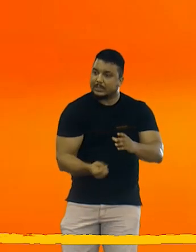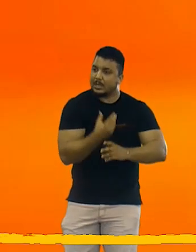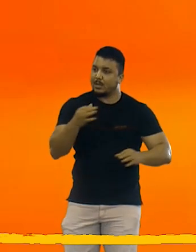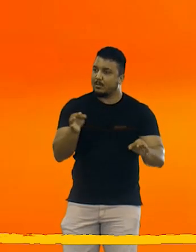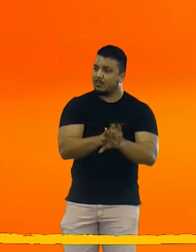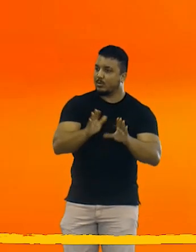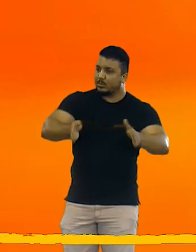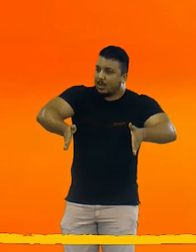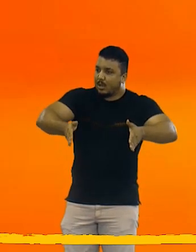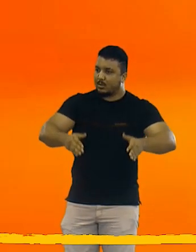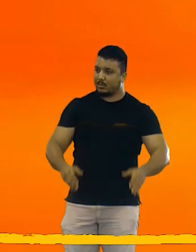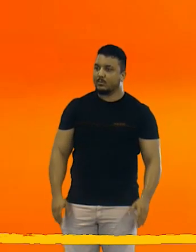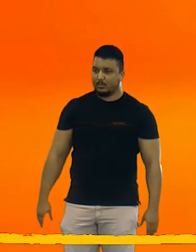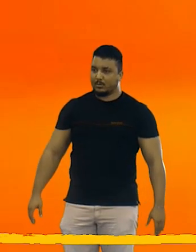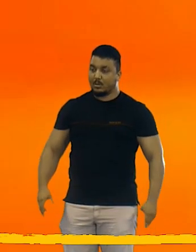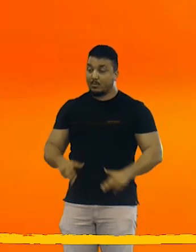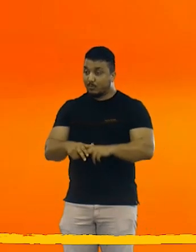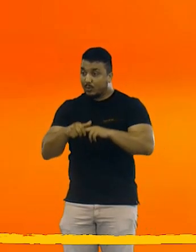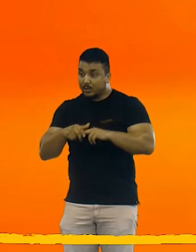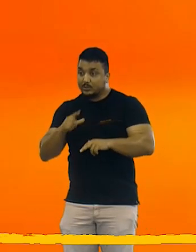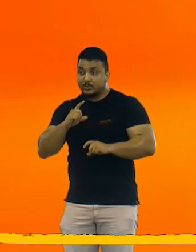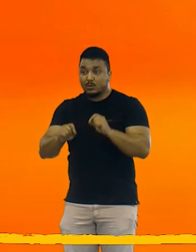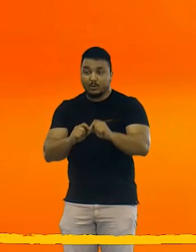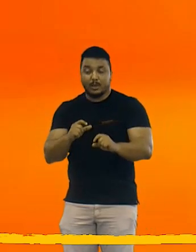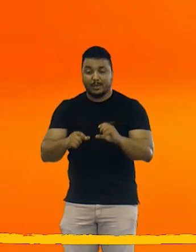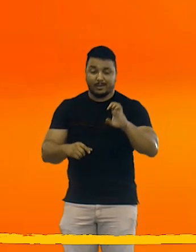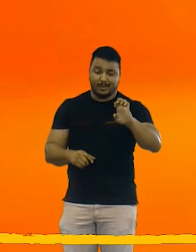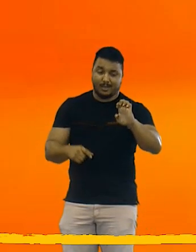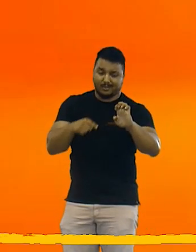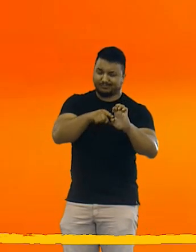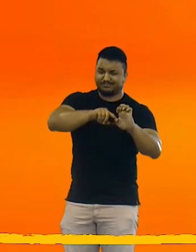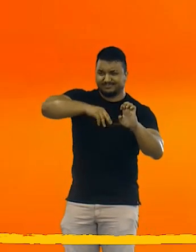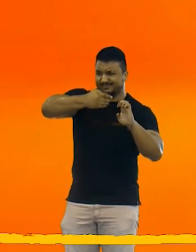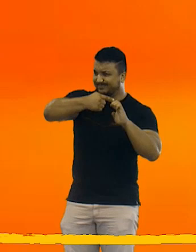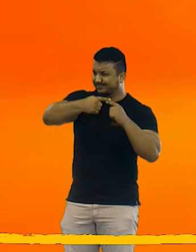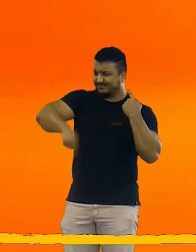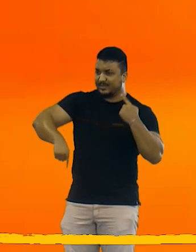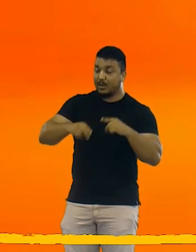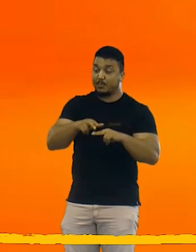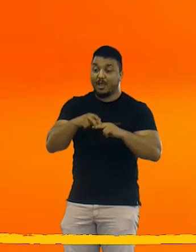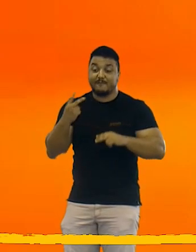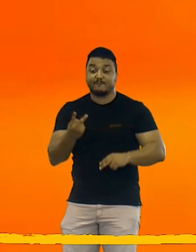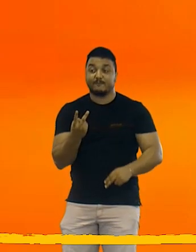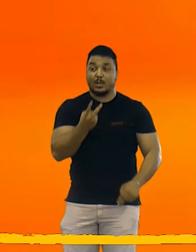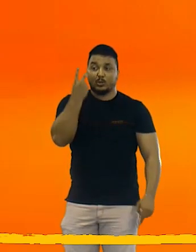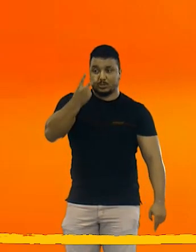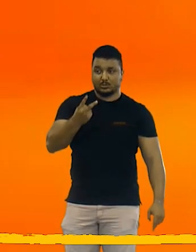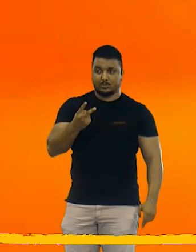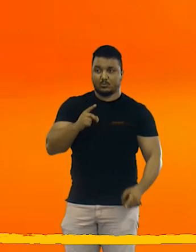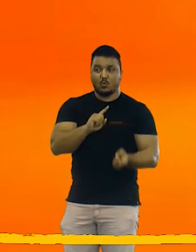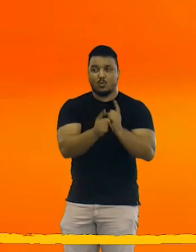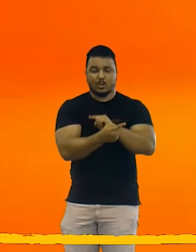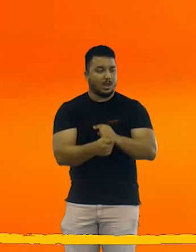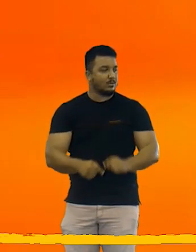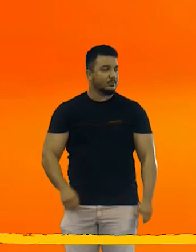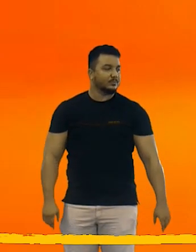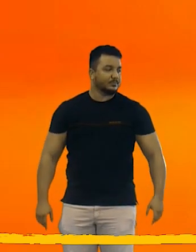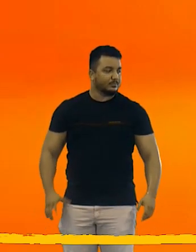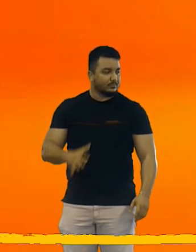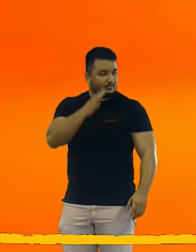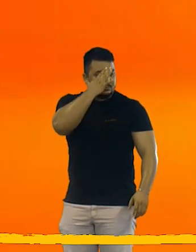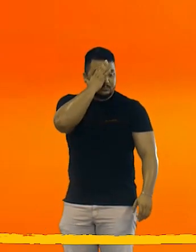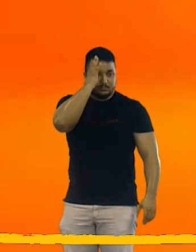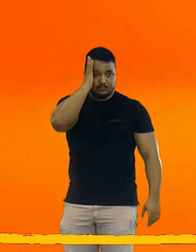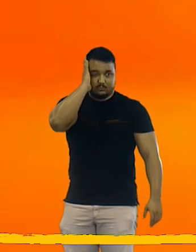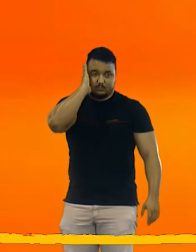plantações agroflorestais e assim por diante. Então, há sim um processo de valorização das áreas rurais, de uma forma mais direcionada à